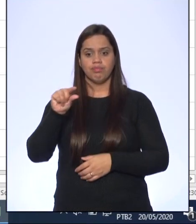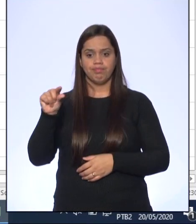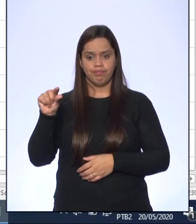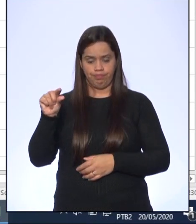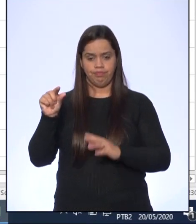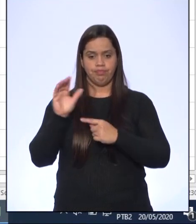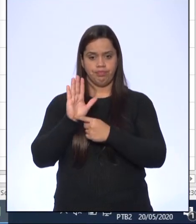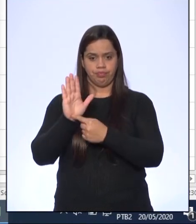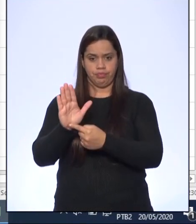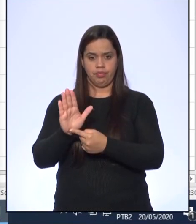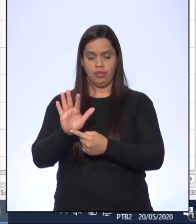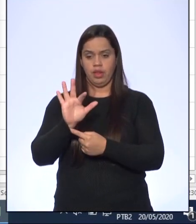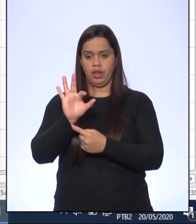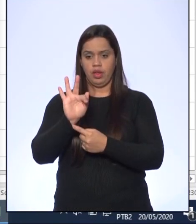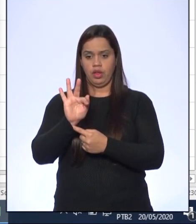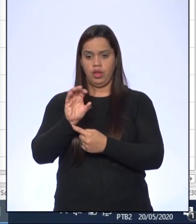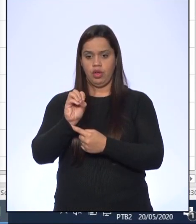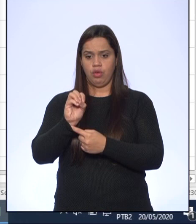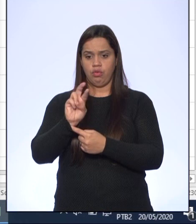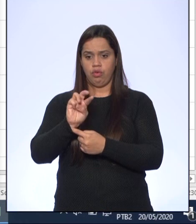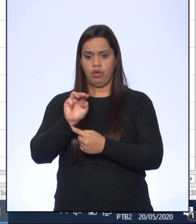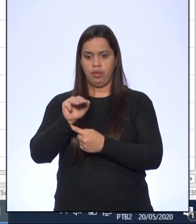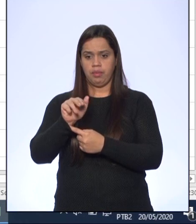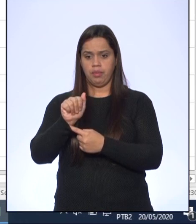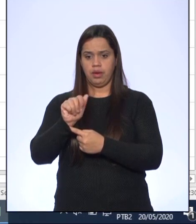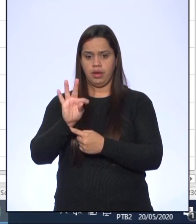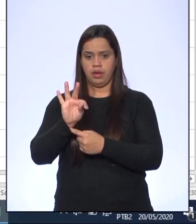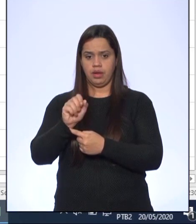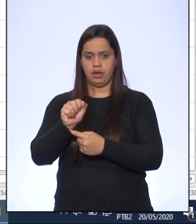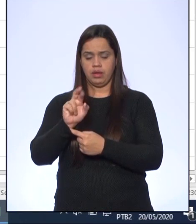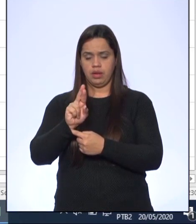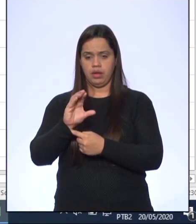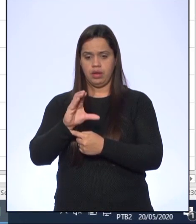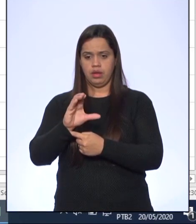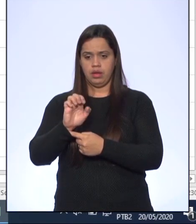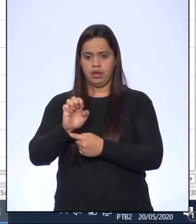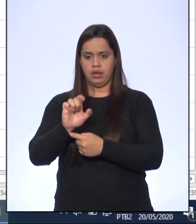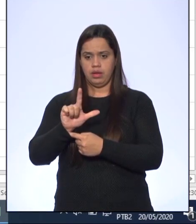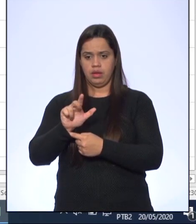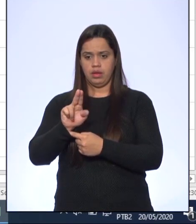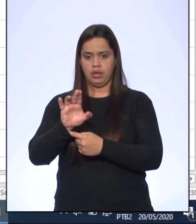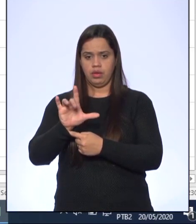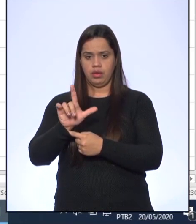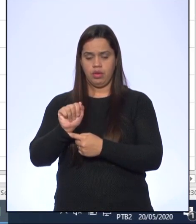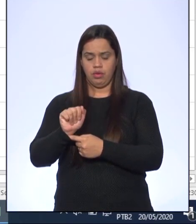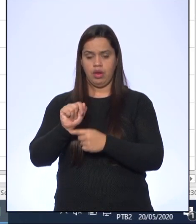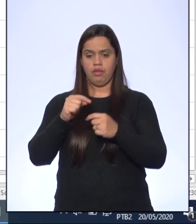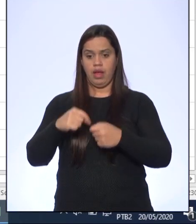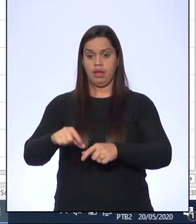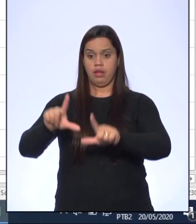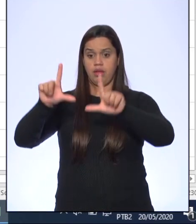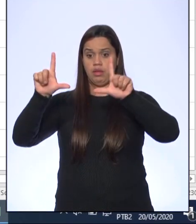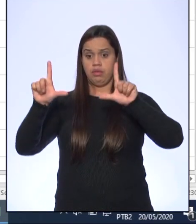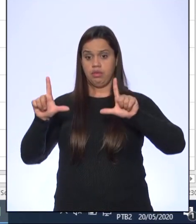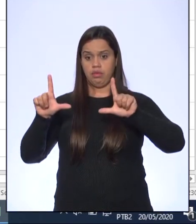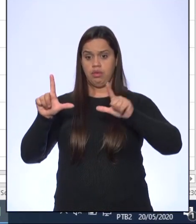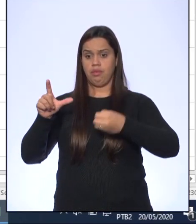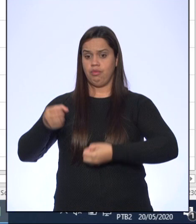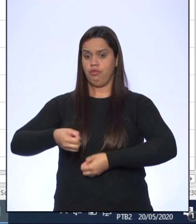nessa formatar célula, vai aparecer o seguinte aqui para mim, ó, várias informações. Eu vou onde eu